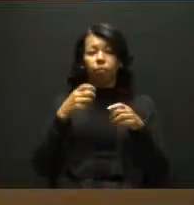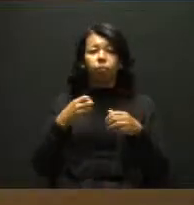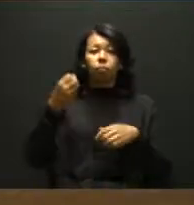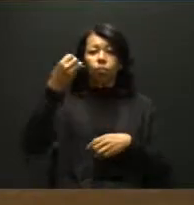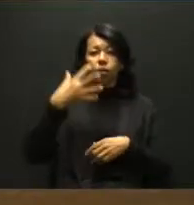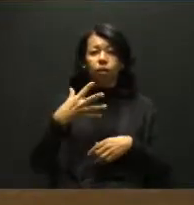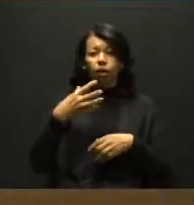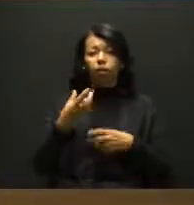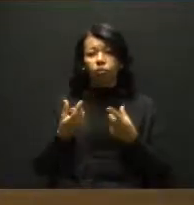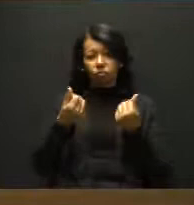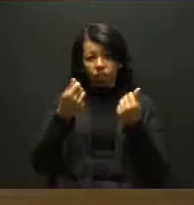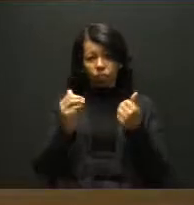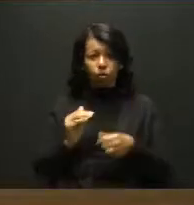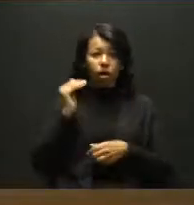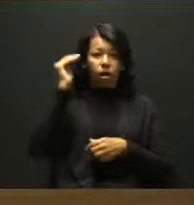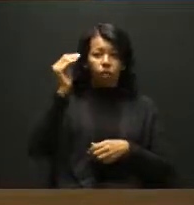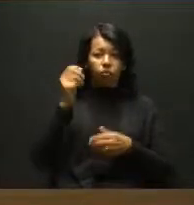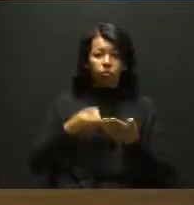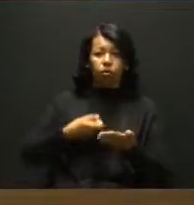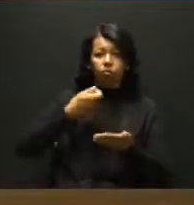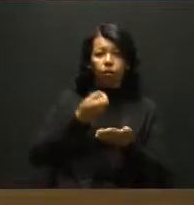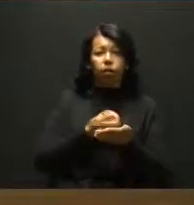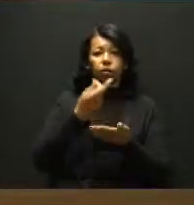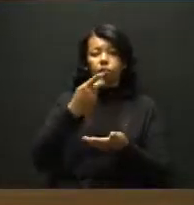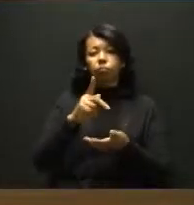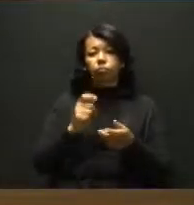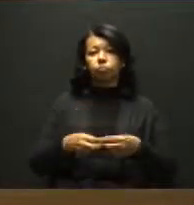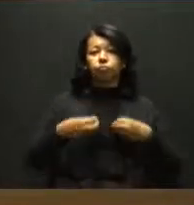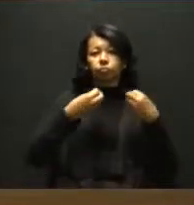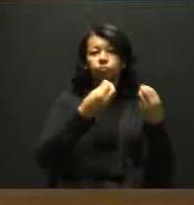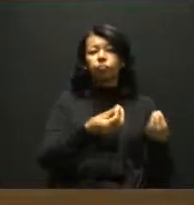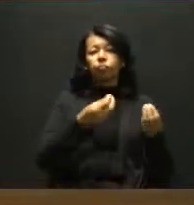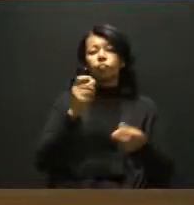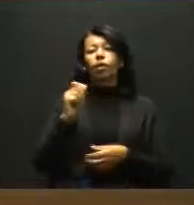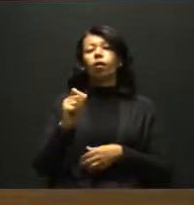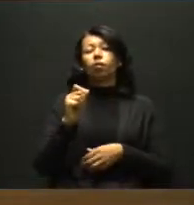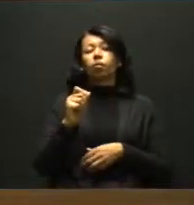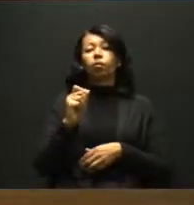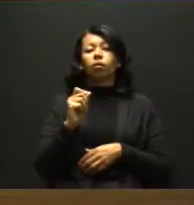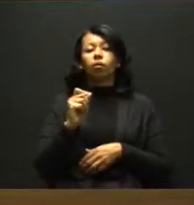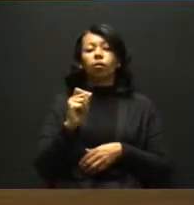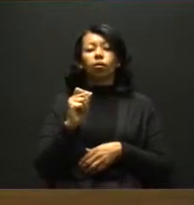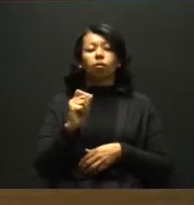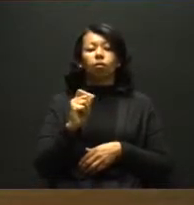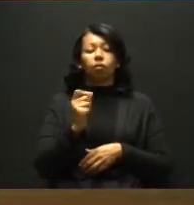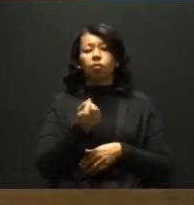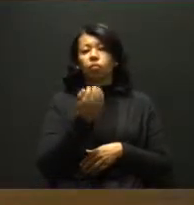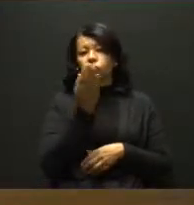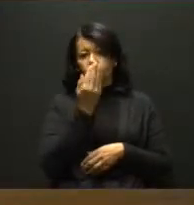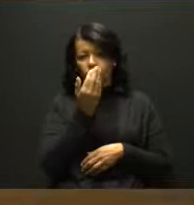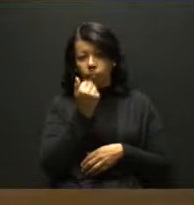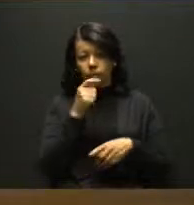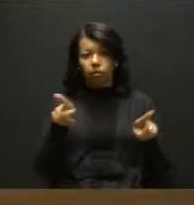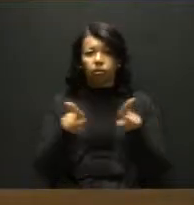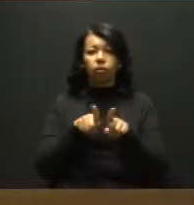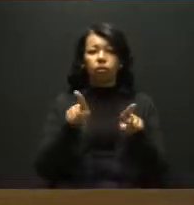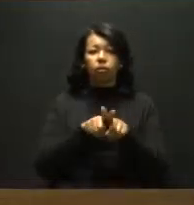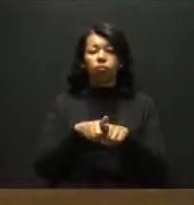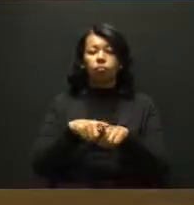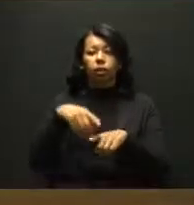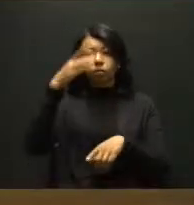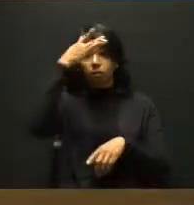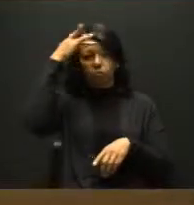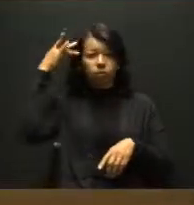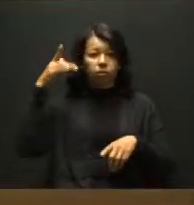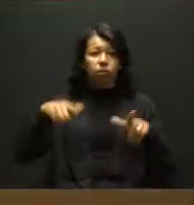alto que hoje nós pagamos pelo fornecimento tanto o merenda como dos funcionários das